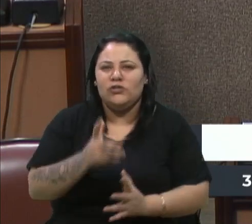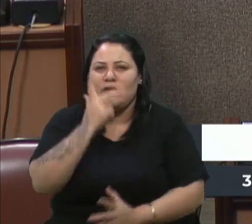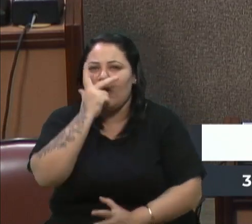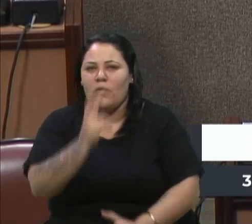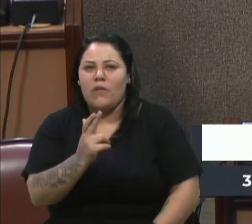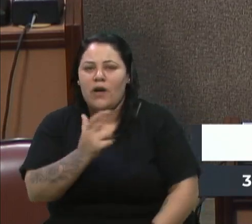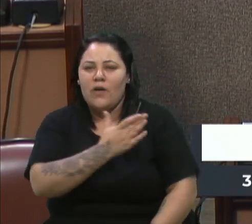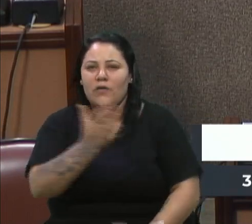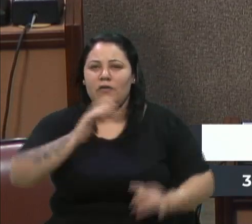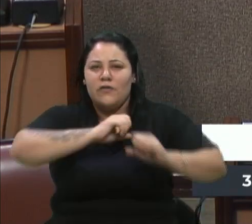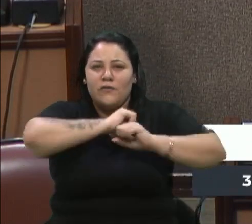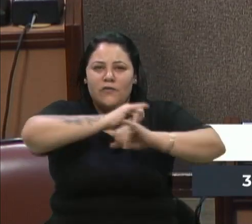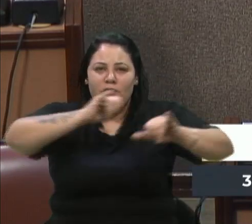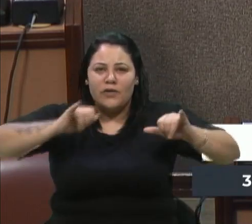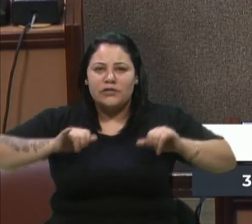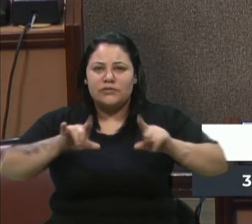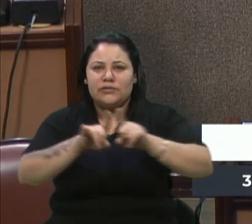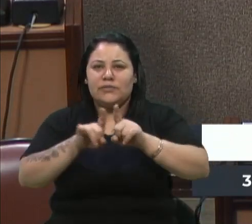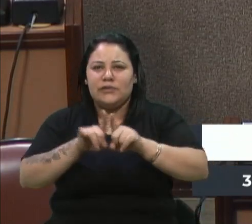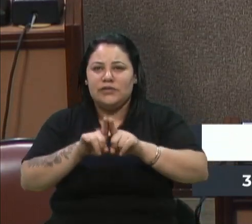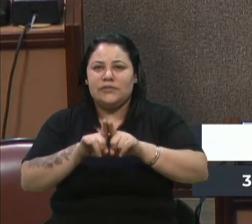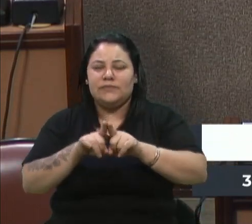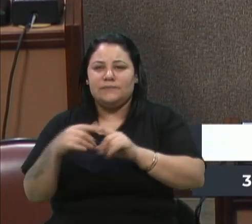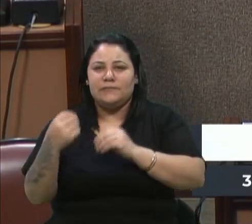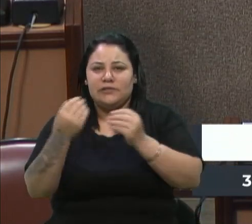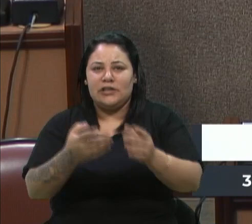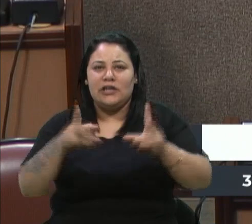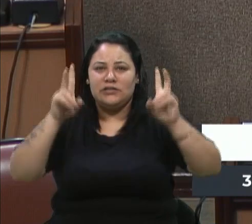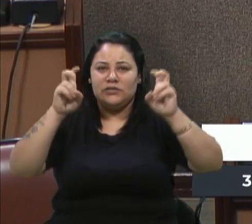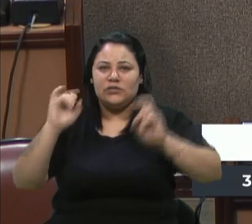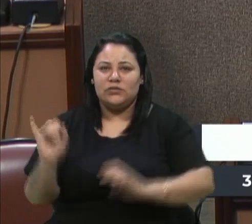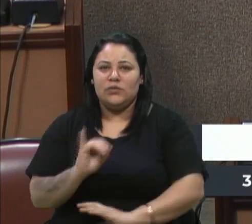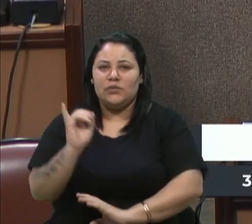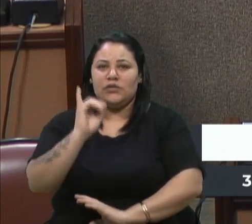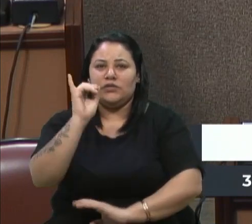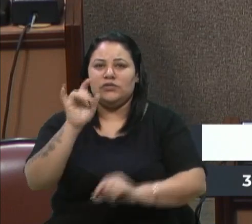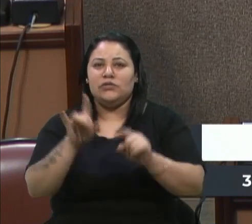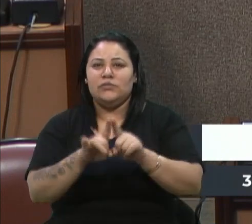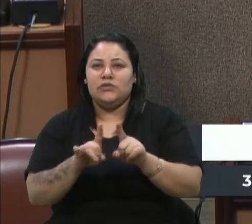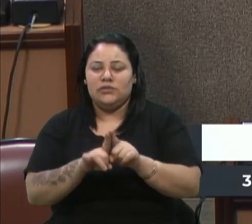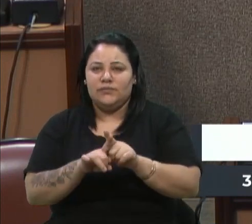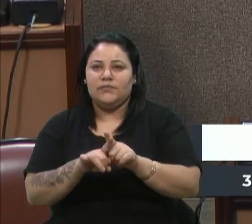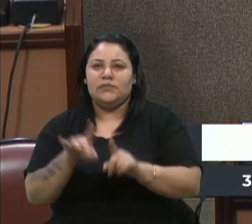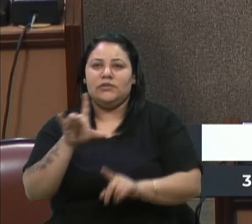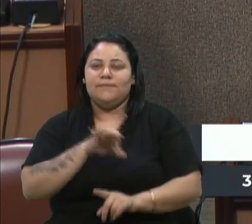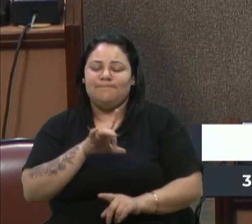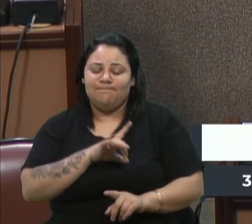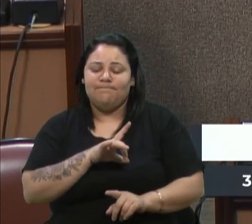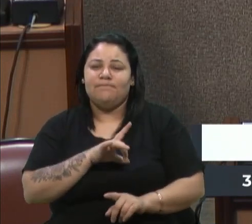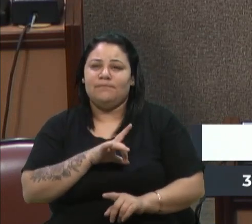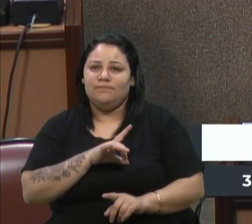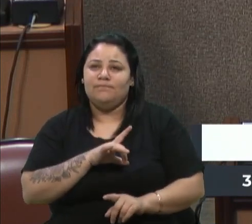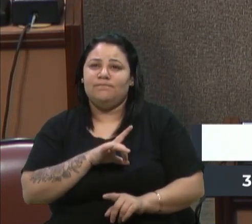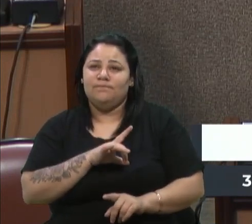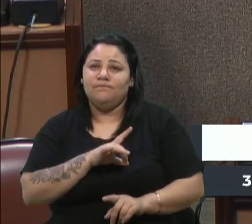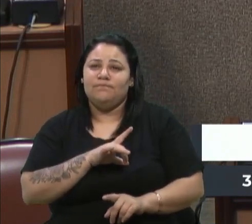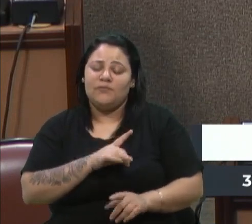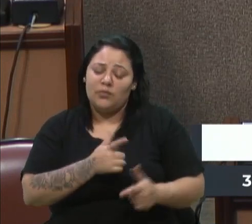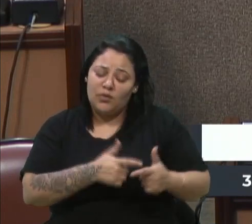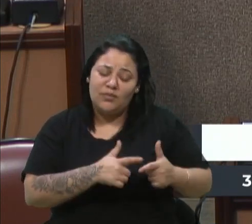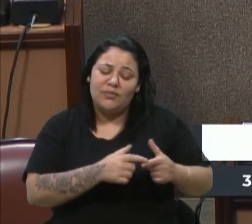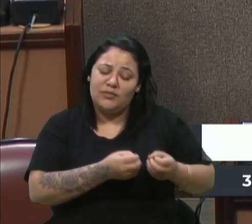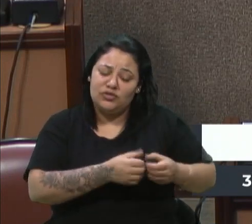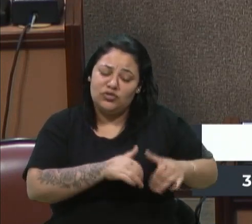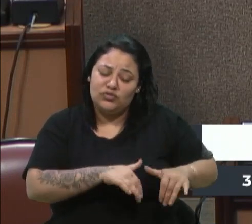campanhas permanentes, levar esse assunto que é tão importante e que causa, né, um prejuízo tão grande nas mulheres,